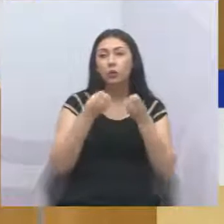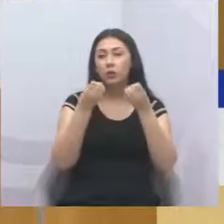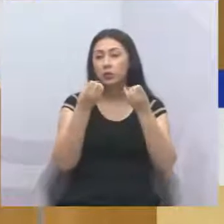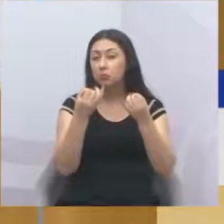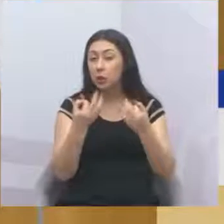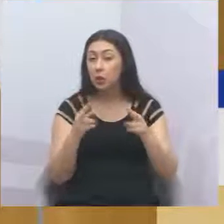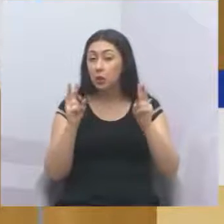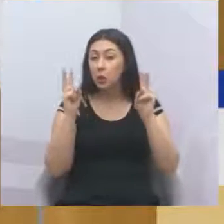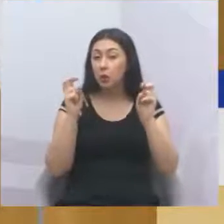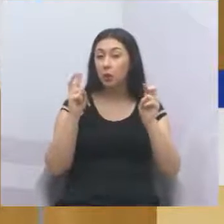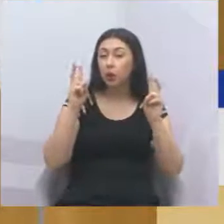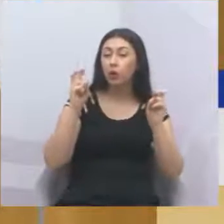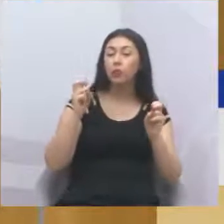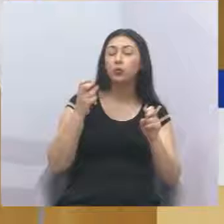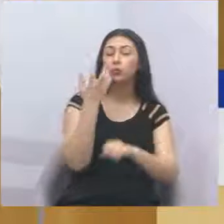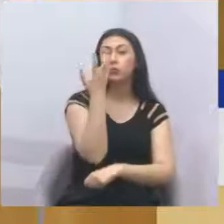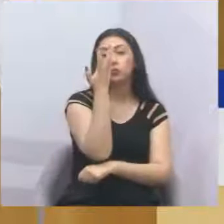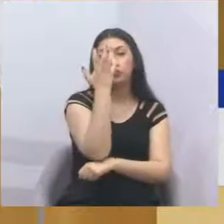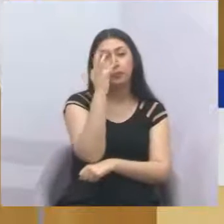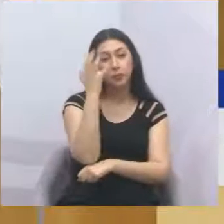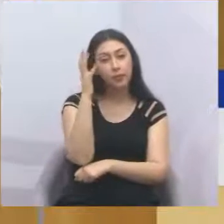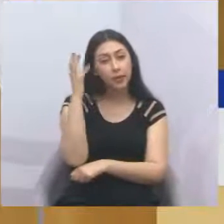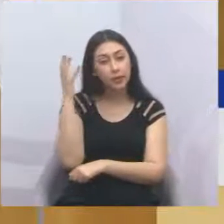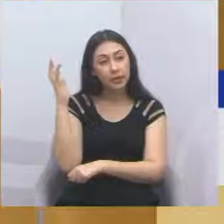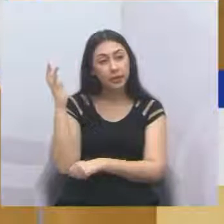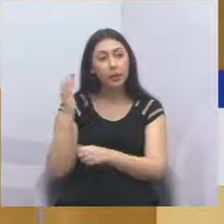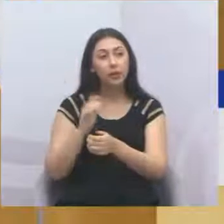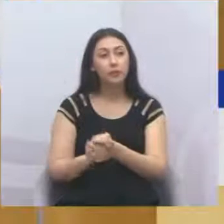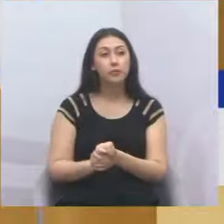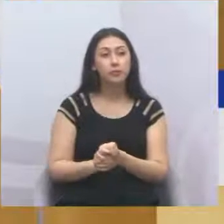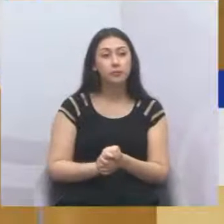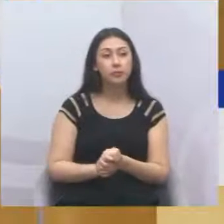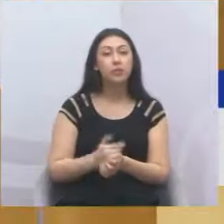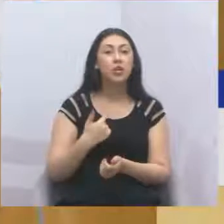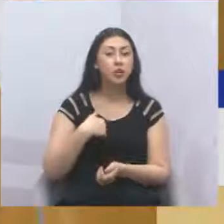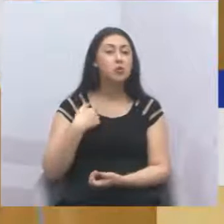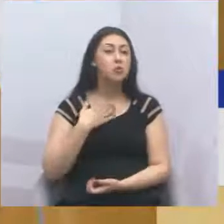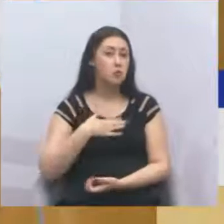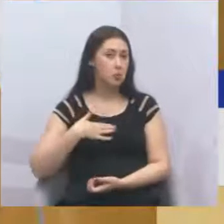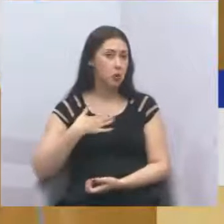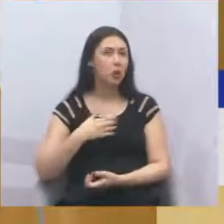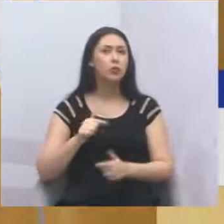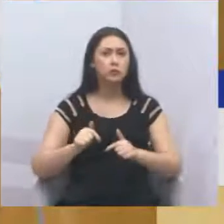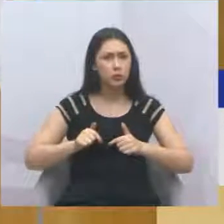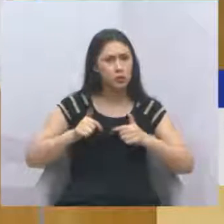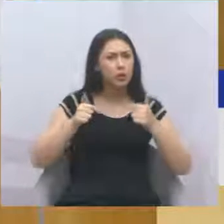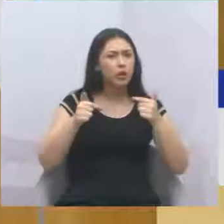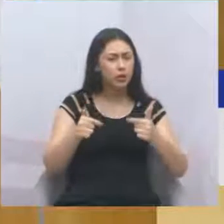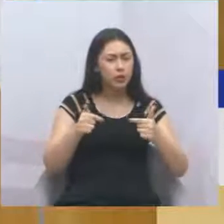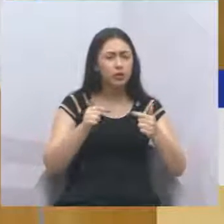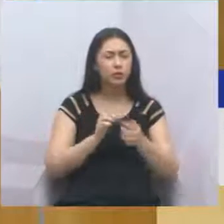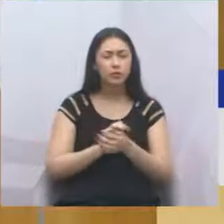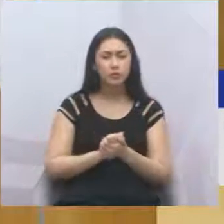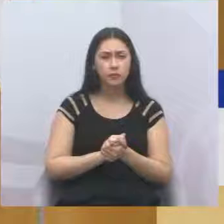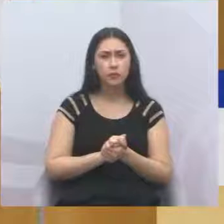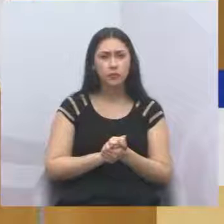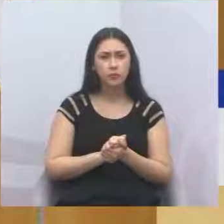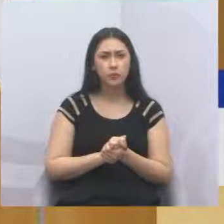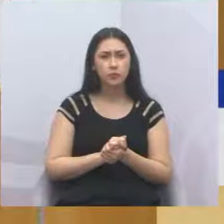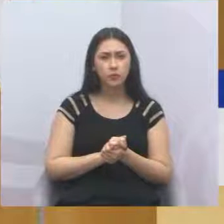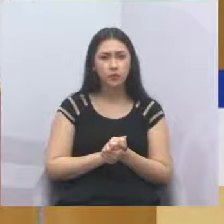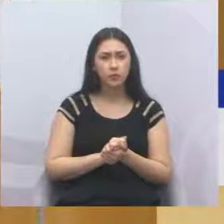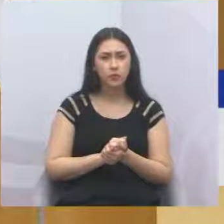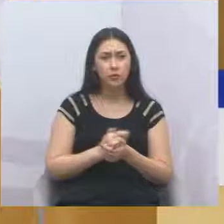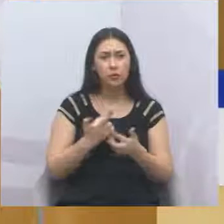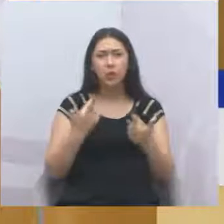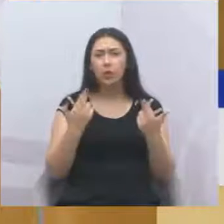questões ambientais nesta casa. É uma causa que eu gosto e defendo. É uma causa que, assim